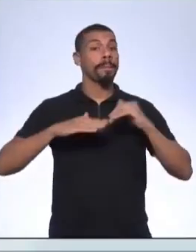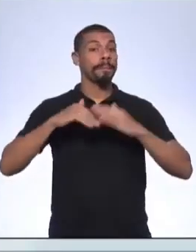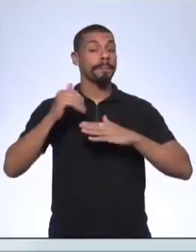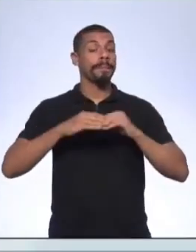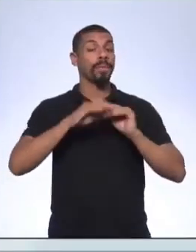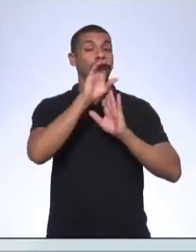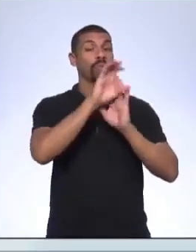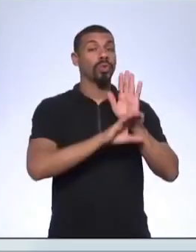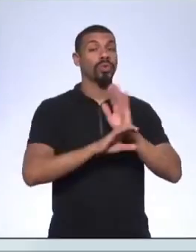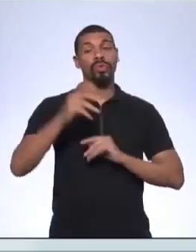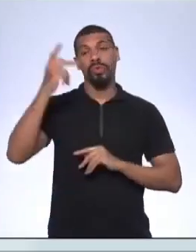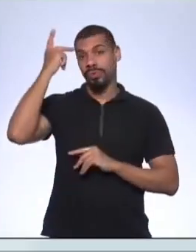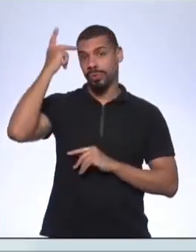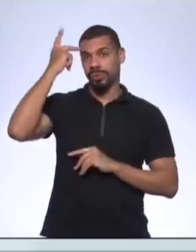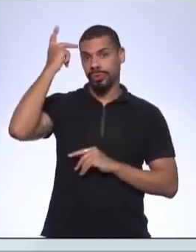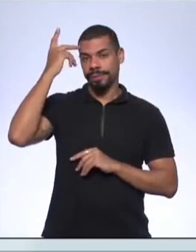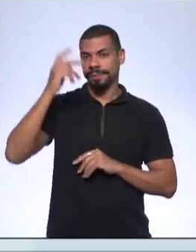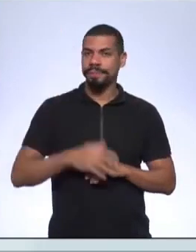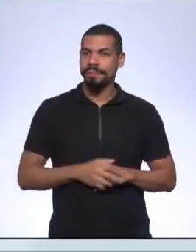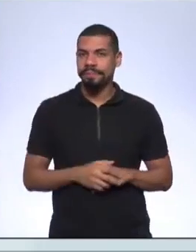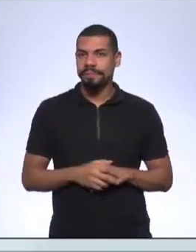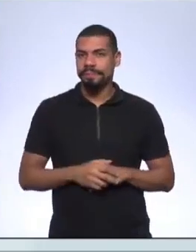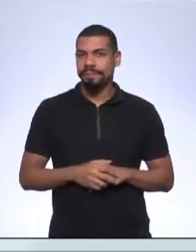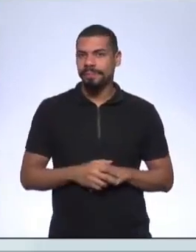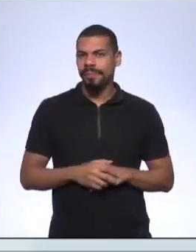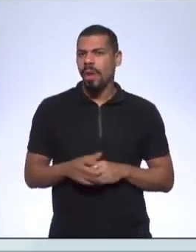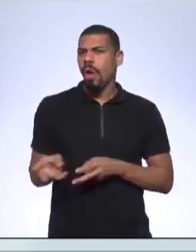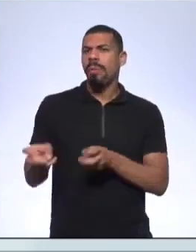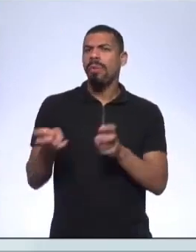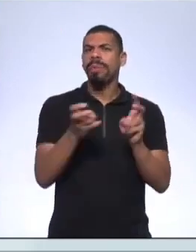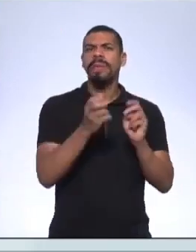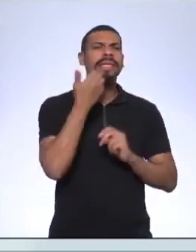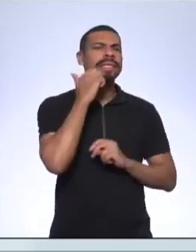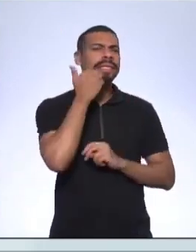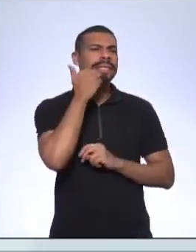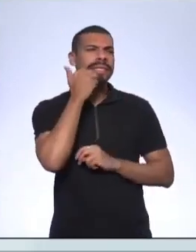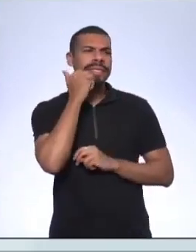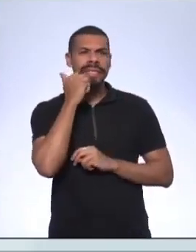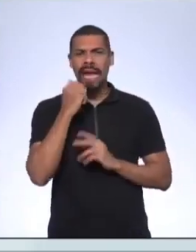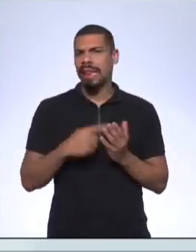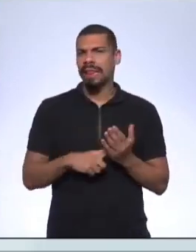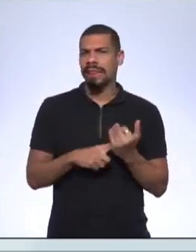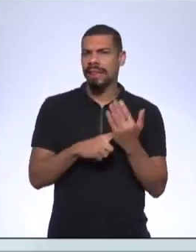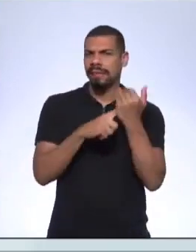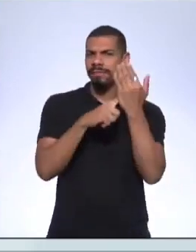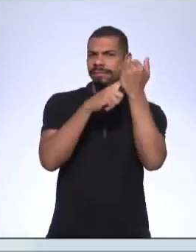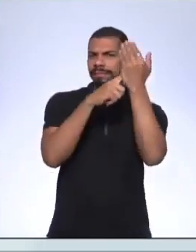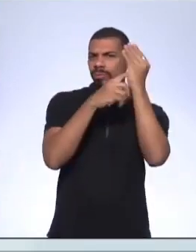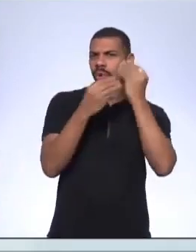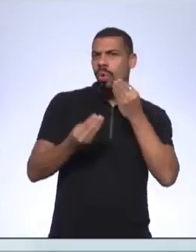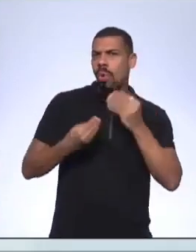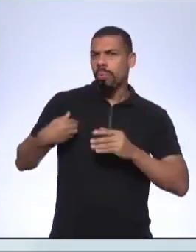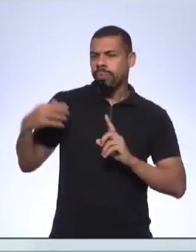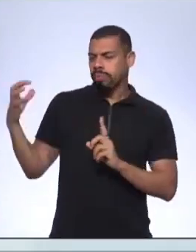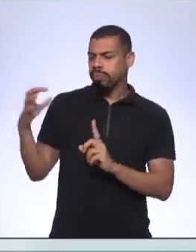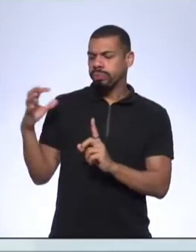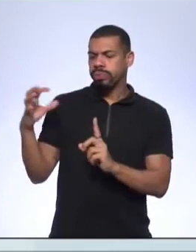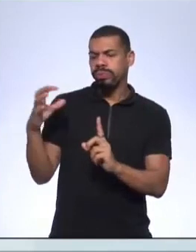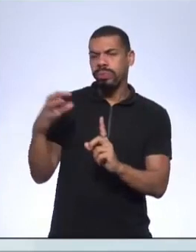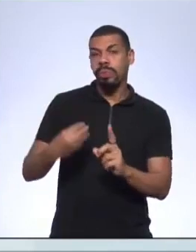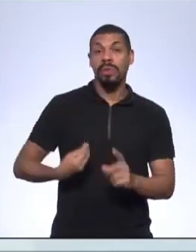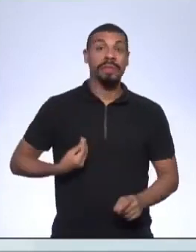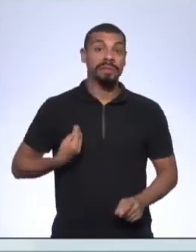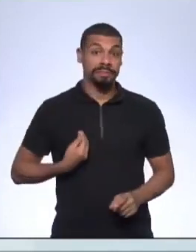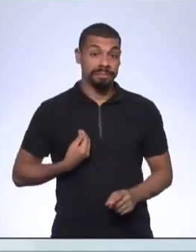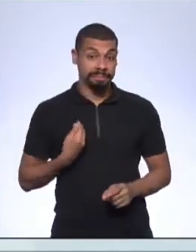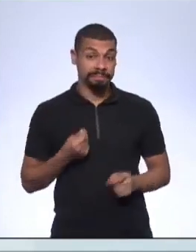que vão ser tratadas hoje aqui: investigar como as ciências e a tecnologia influenciam o modo de vida das pessoas